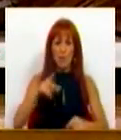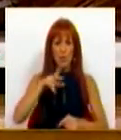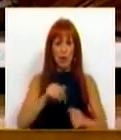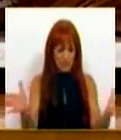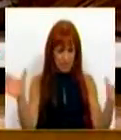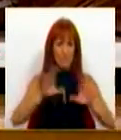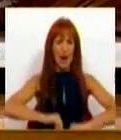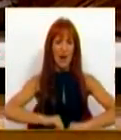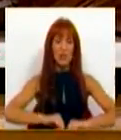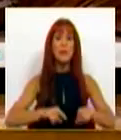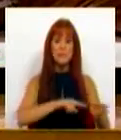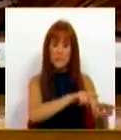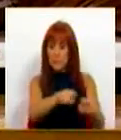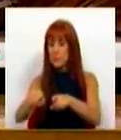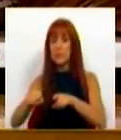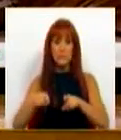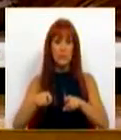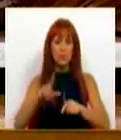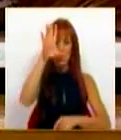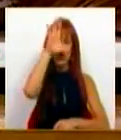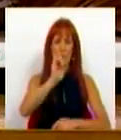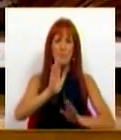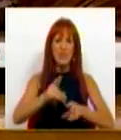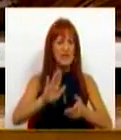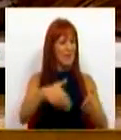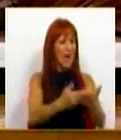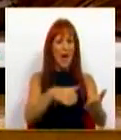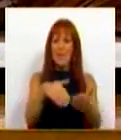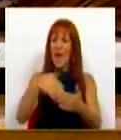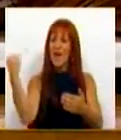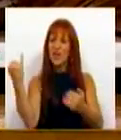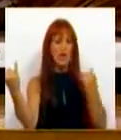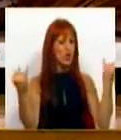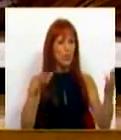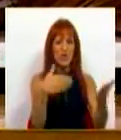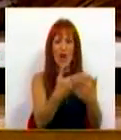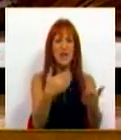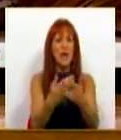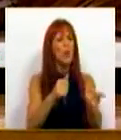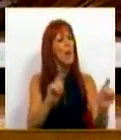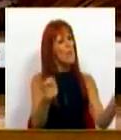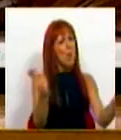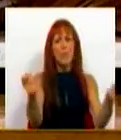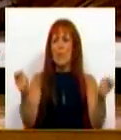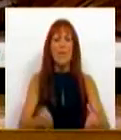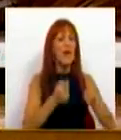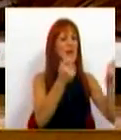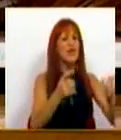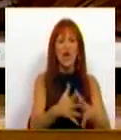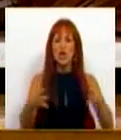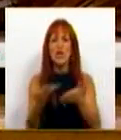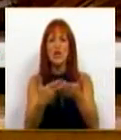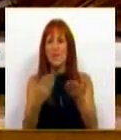nacional. Para tudo isto, o Estado deve fornecer os instrumentos aptos à promoção do investimento e ao